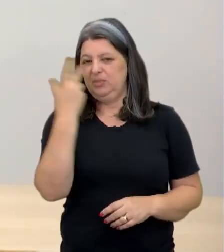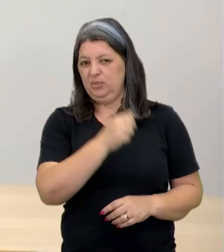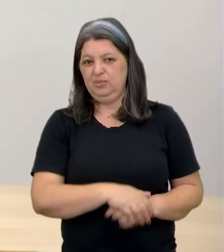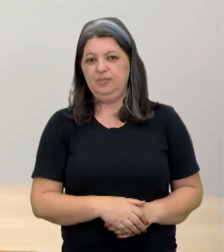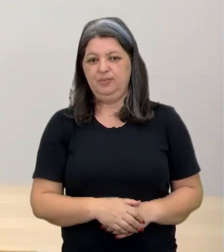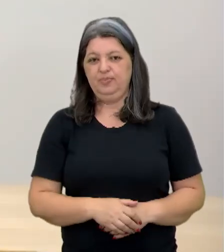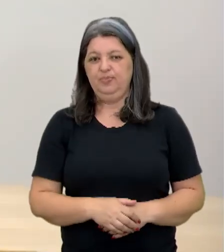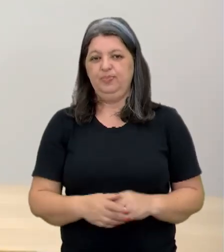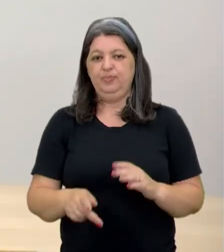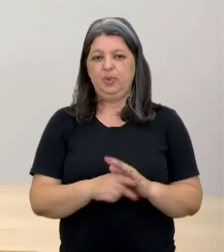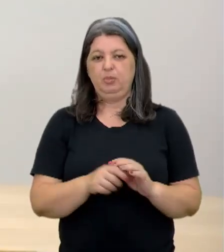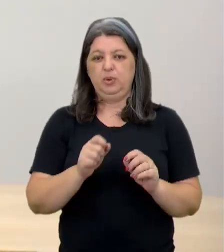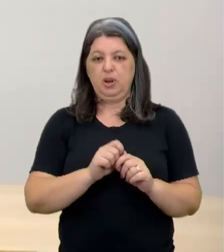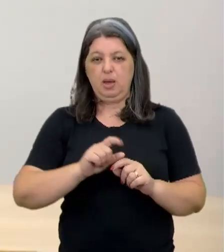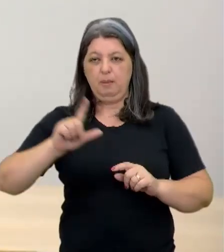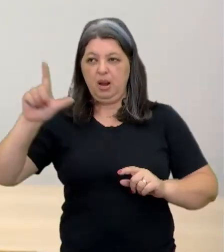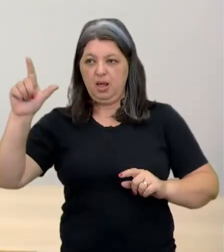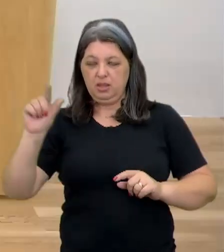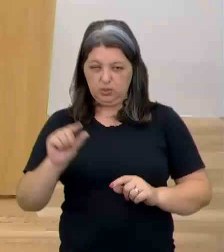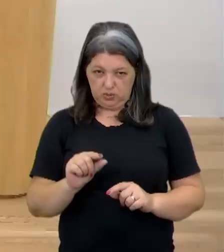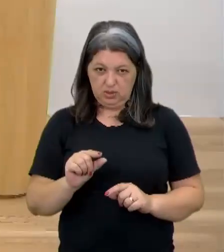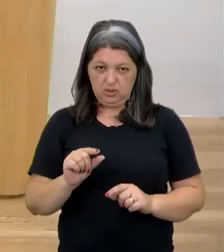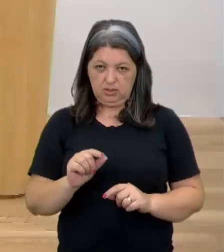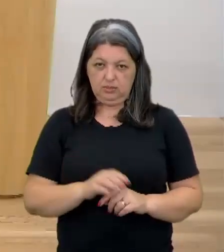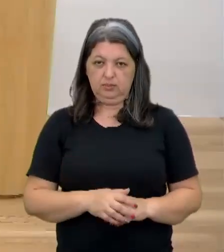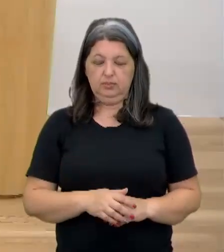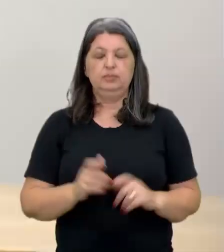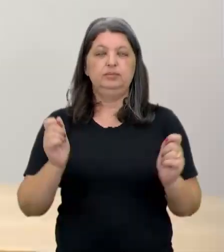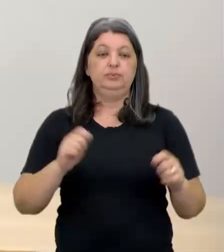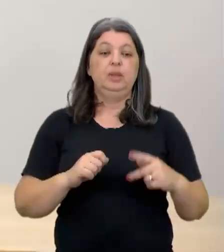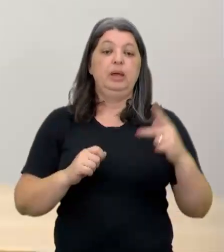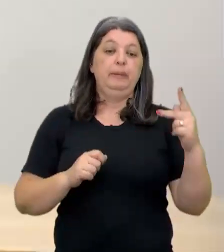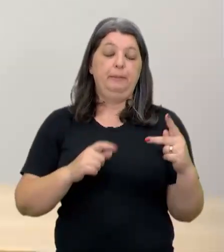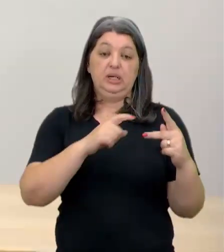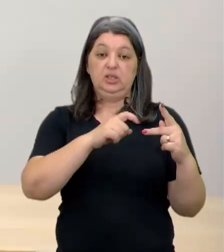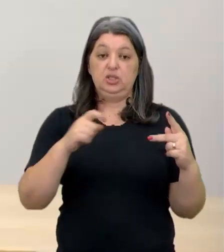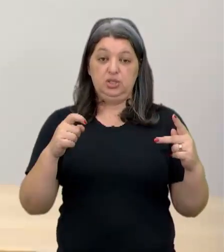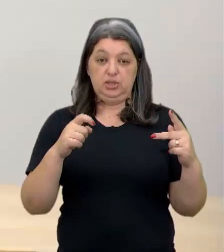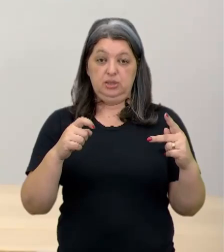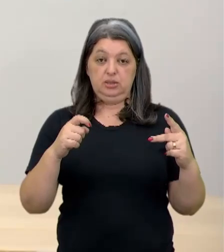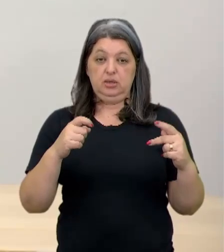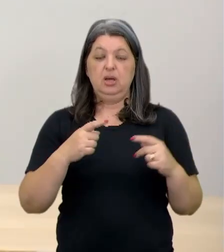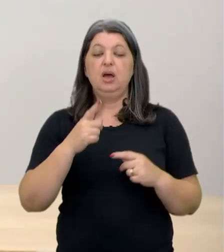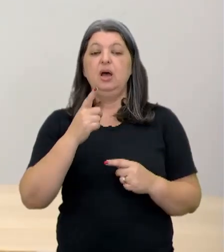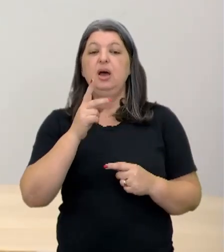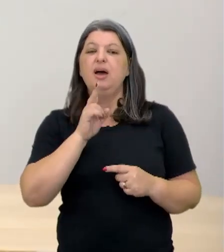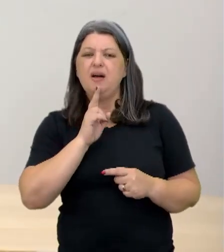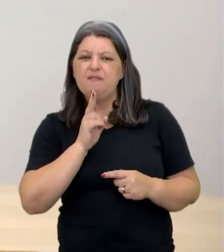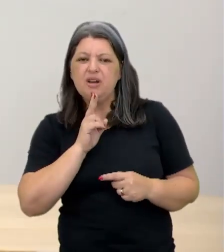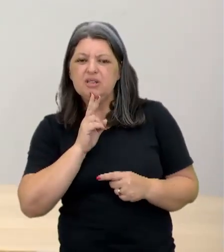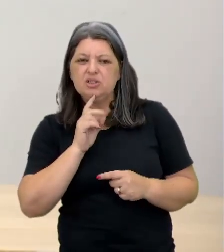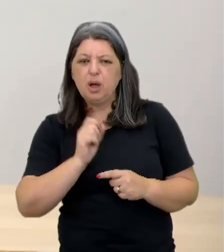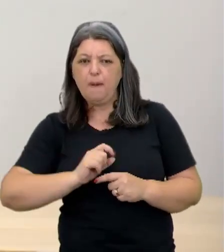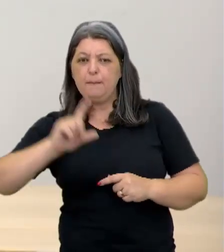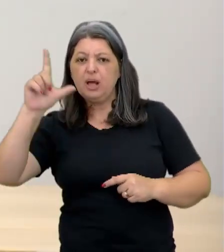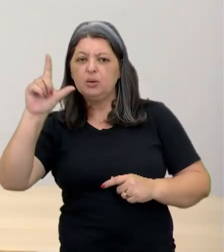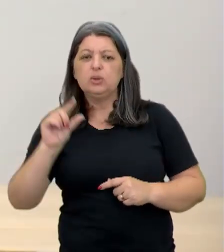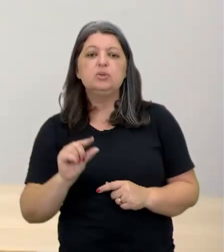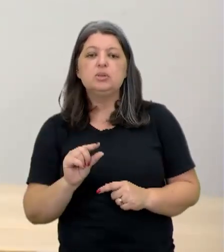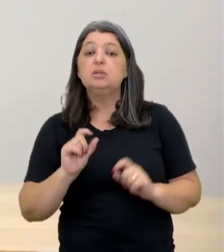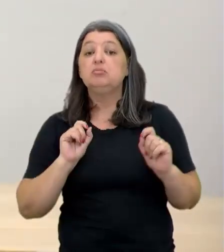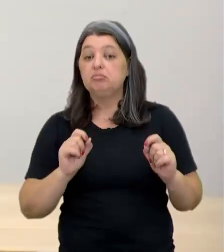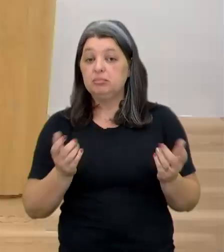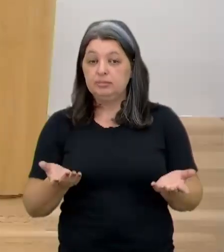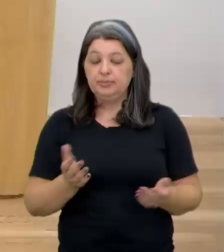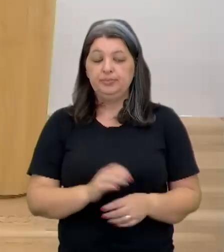como ampliada e reduzida. Então, quer dizer, a P de x, que é a nossa curva verde, ficou ampliada ou reduzida? E foi até